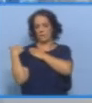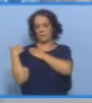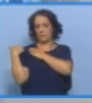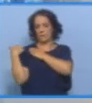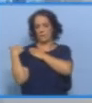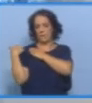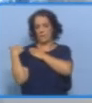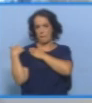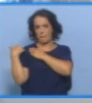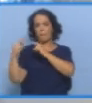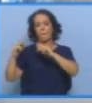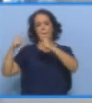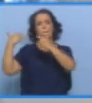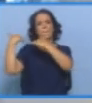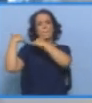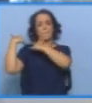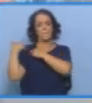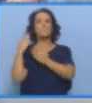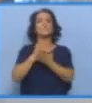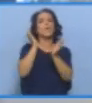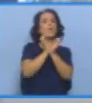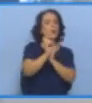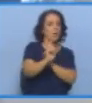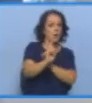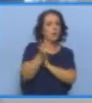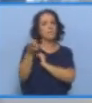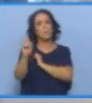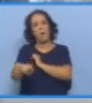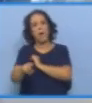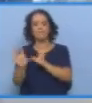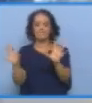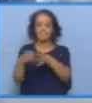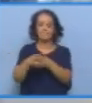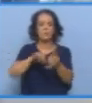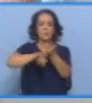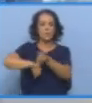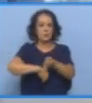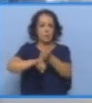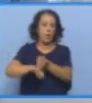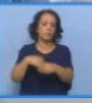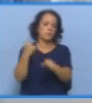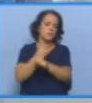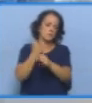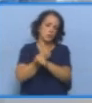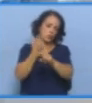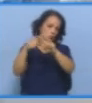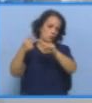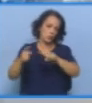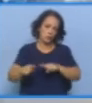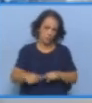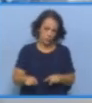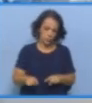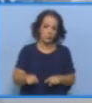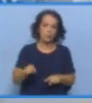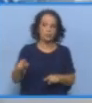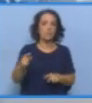a nível distrital, não apenas na Segurança Social, também coletividades, associações e outros serviços e organismos públicos que realmente